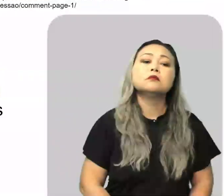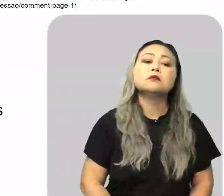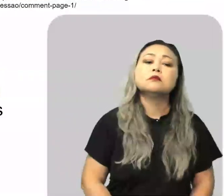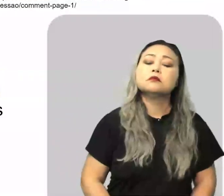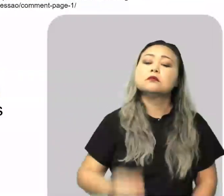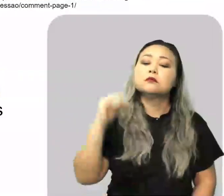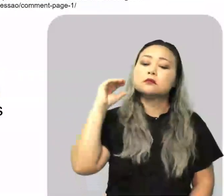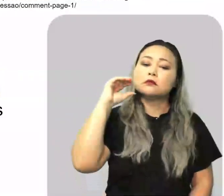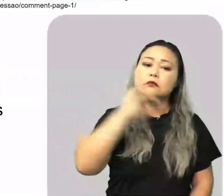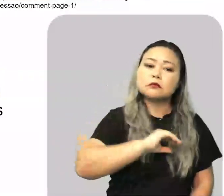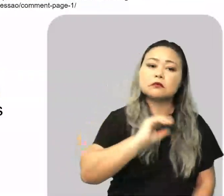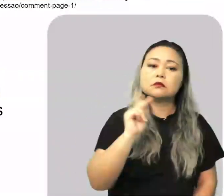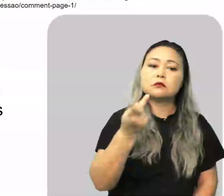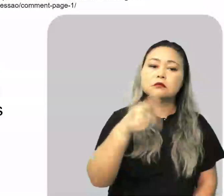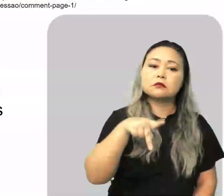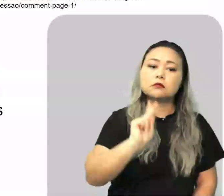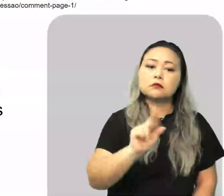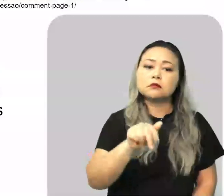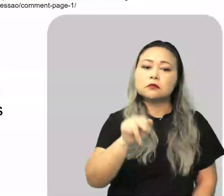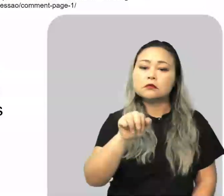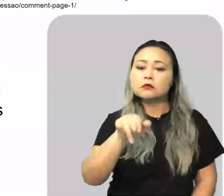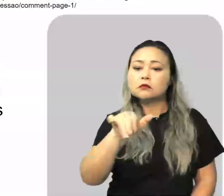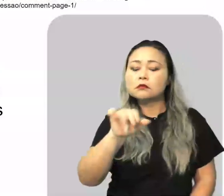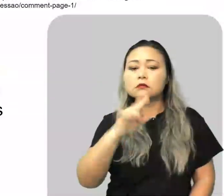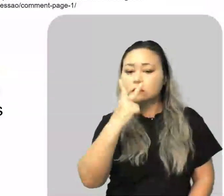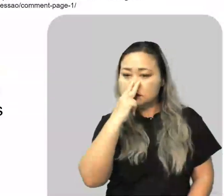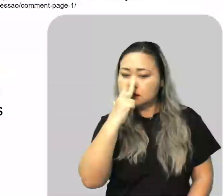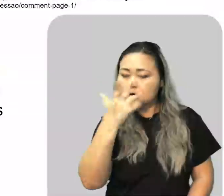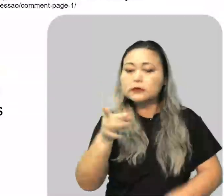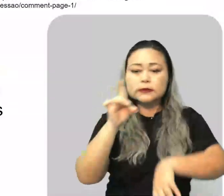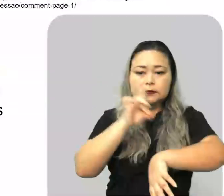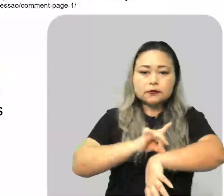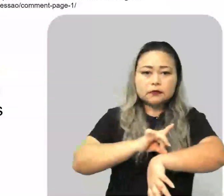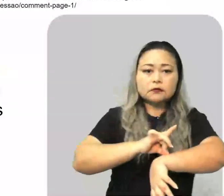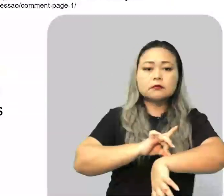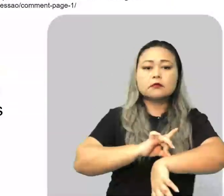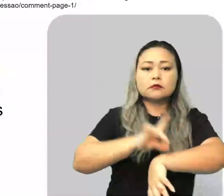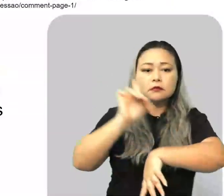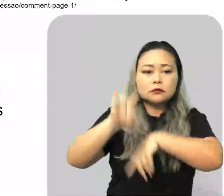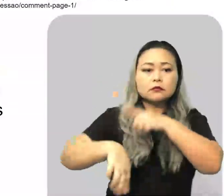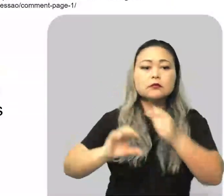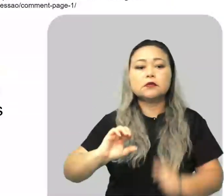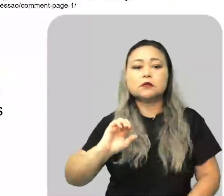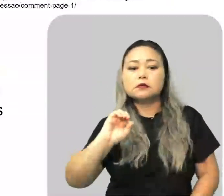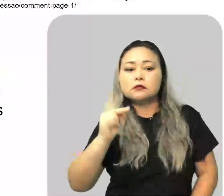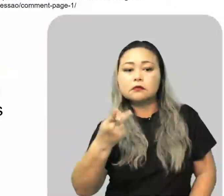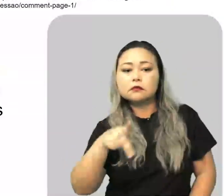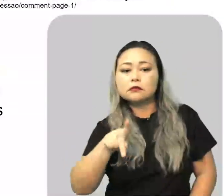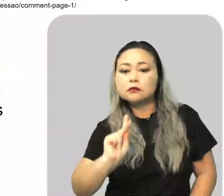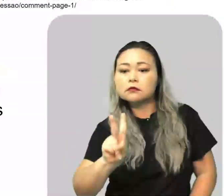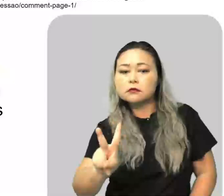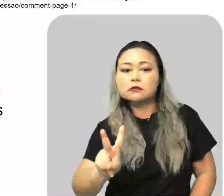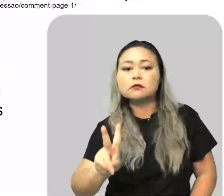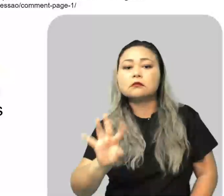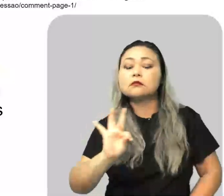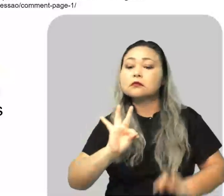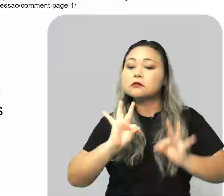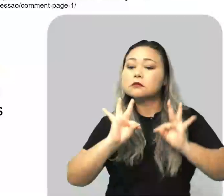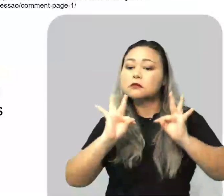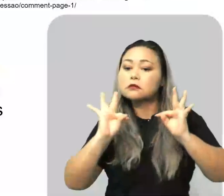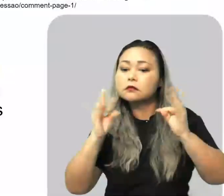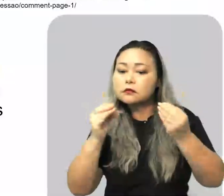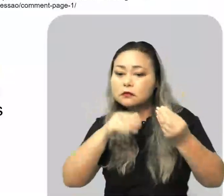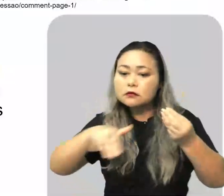Febre chikungunya é uma doença parecida com a dengue, causada pelos vírus chikungunya, né? E da família